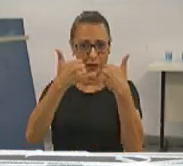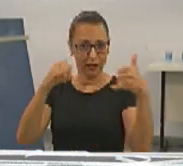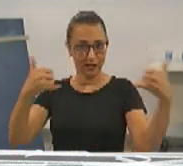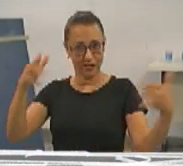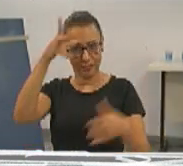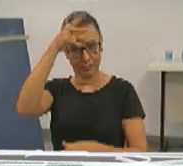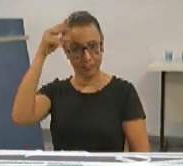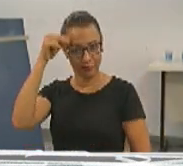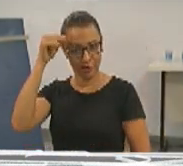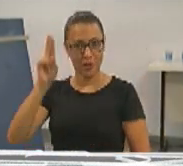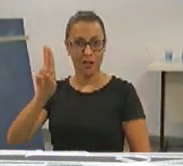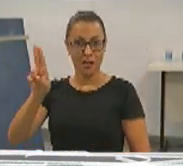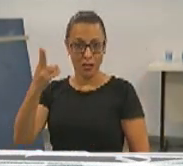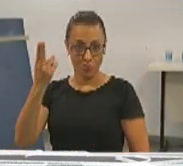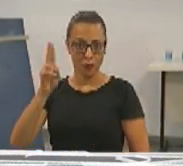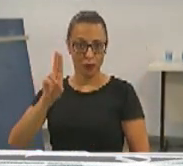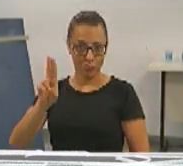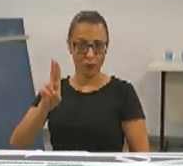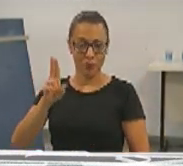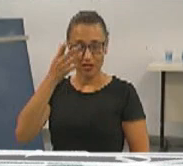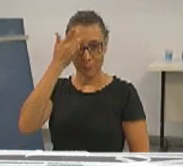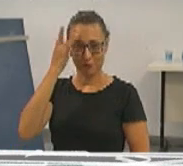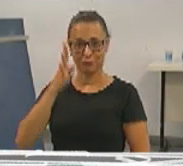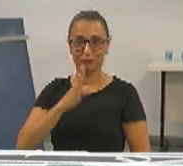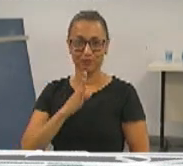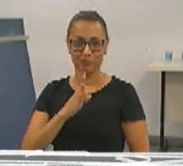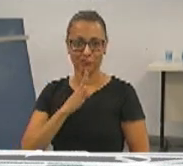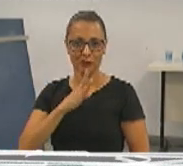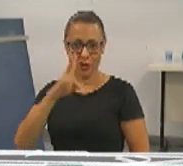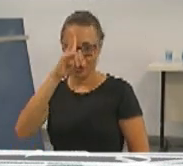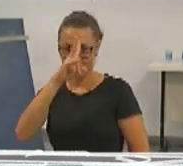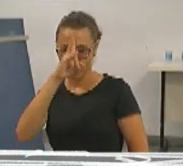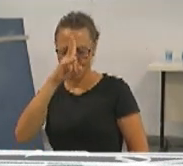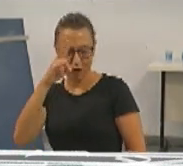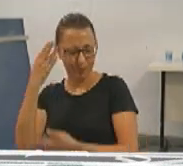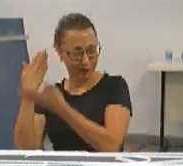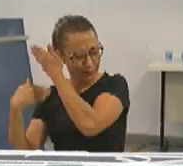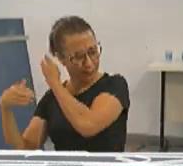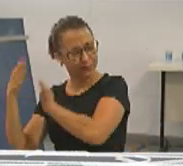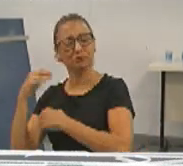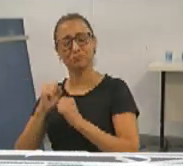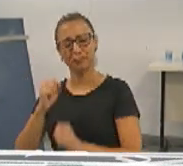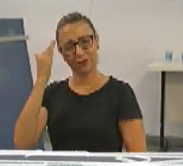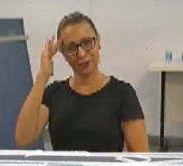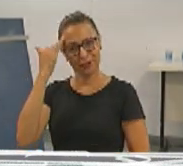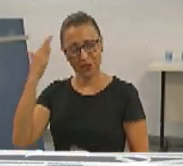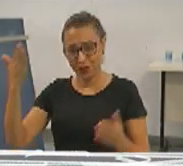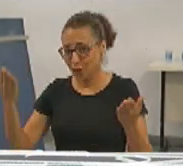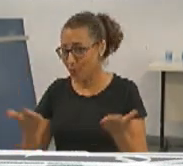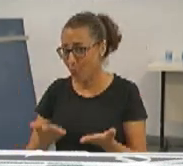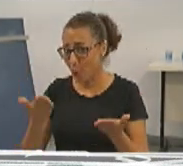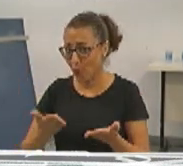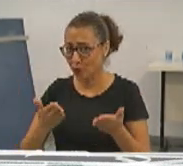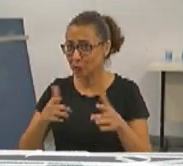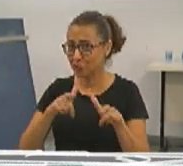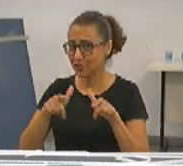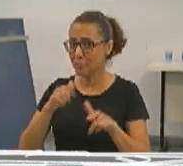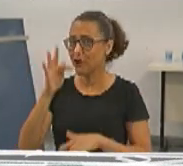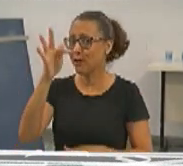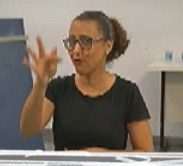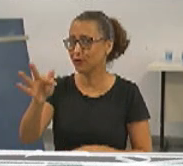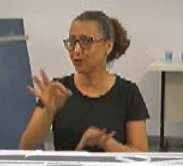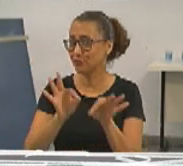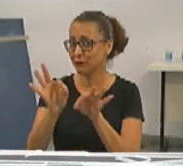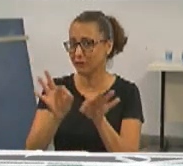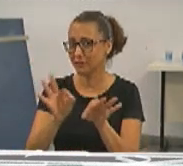E o HU, quem conhece a história do HU pode compreender o presente e trabalhar o futuro. E o HU